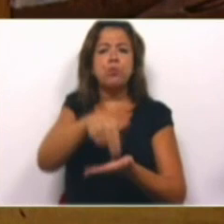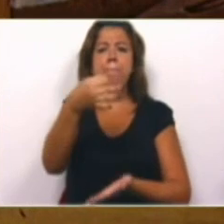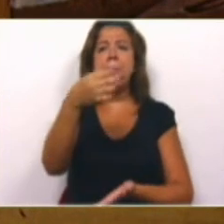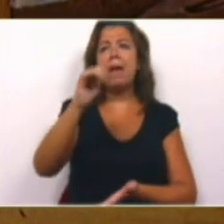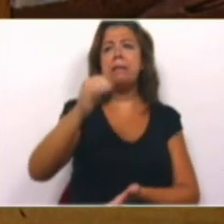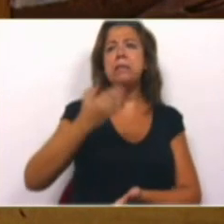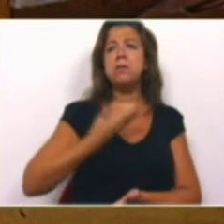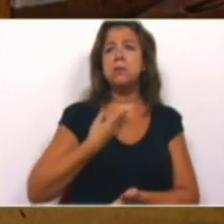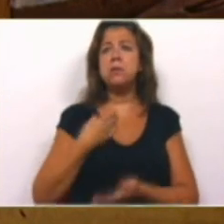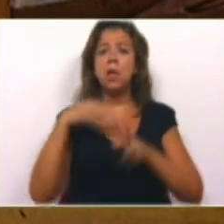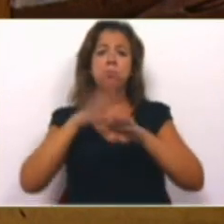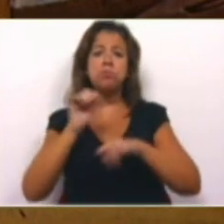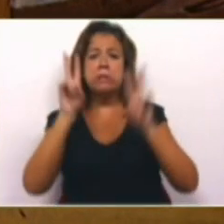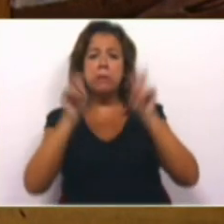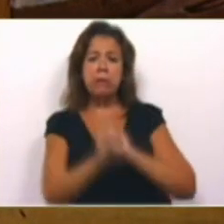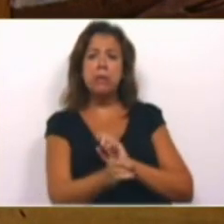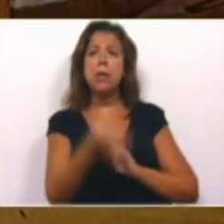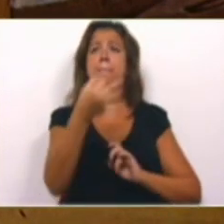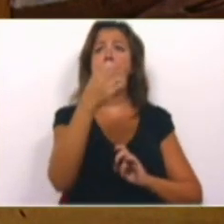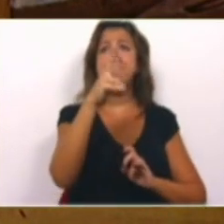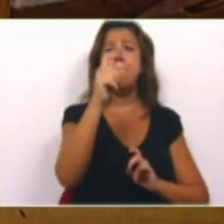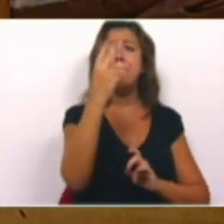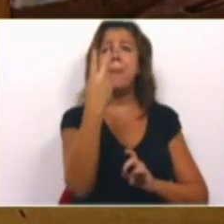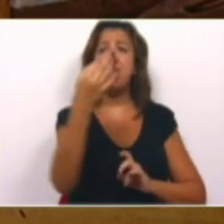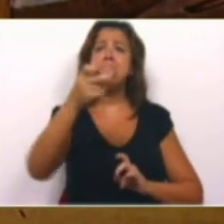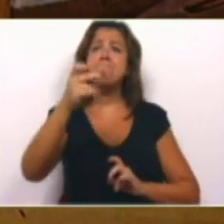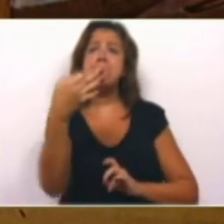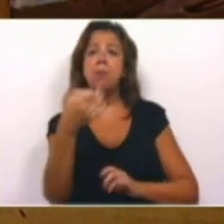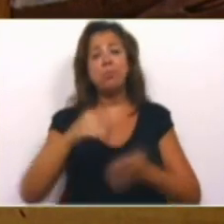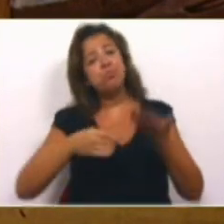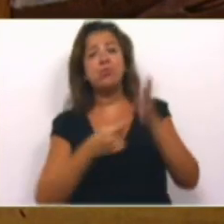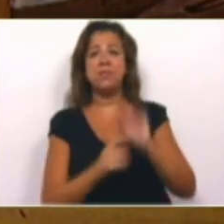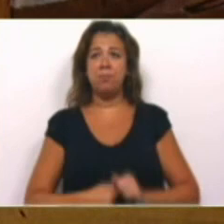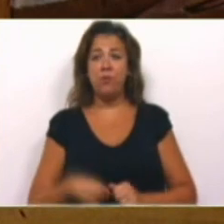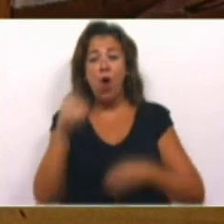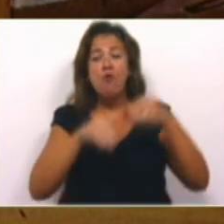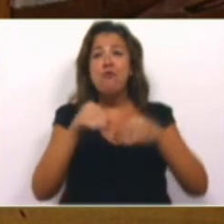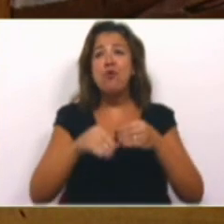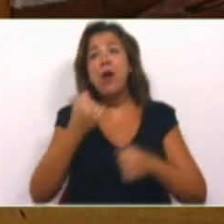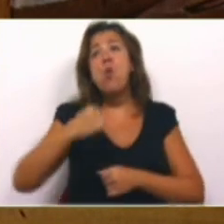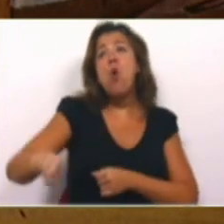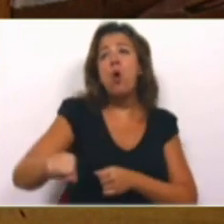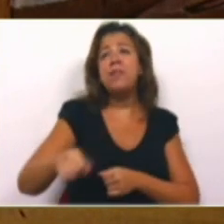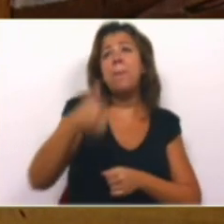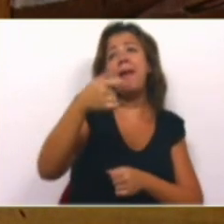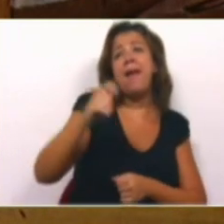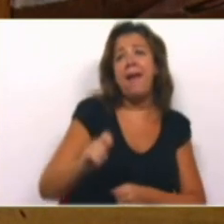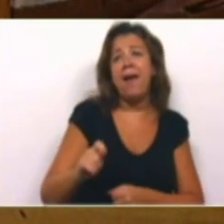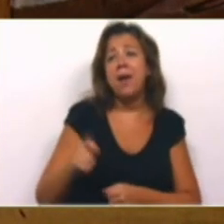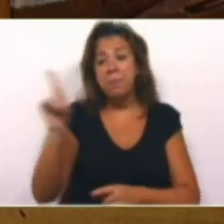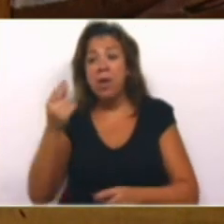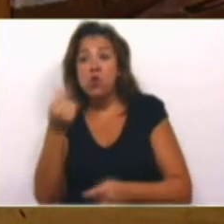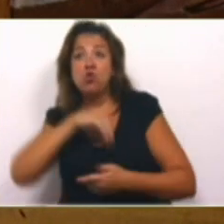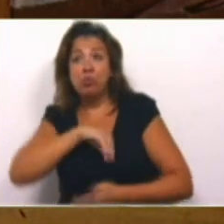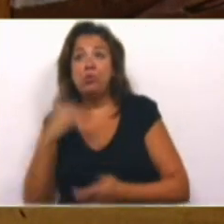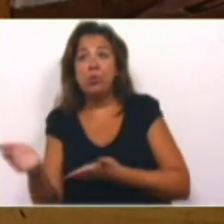PSD em relação ao PREV-PAP. Por exemplo, votaram contra a proposta do Bloco de Esquerda para que os bolseiros de